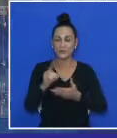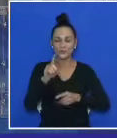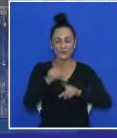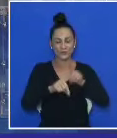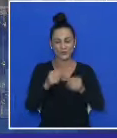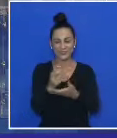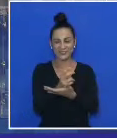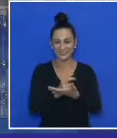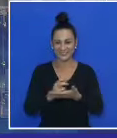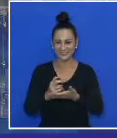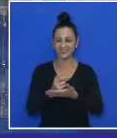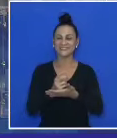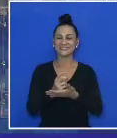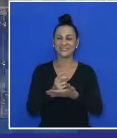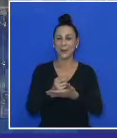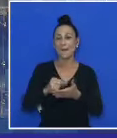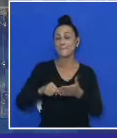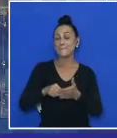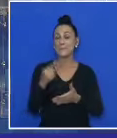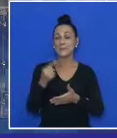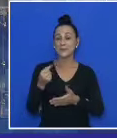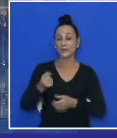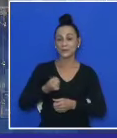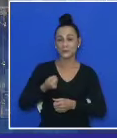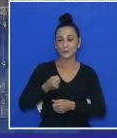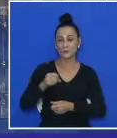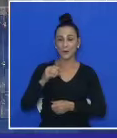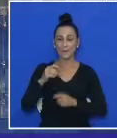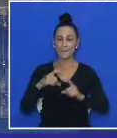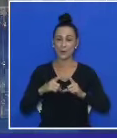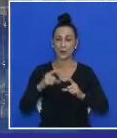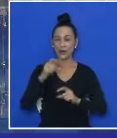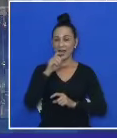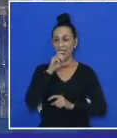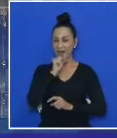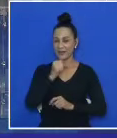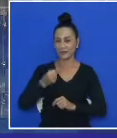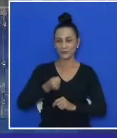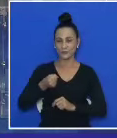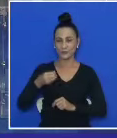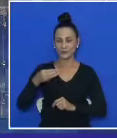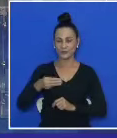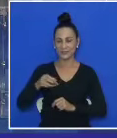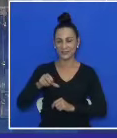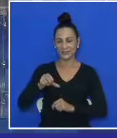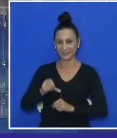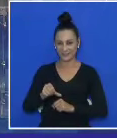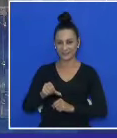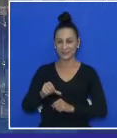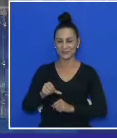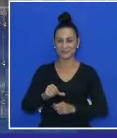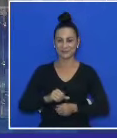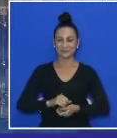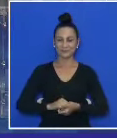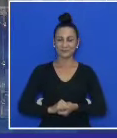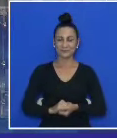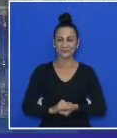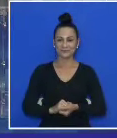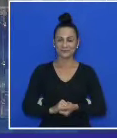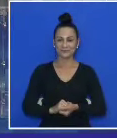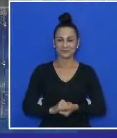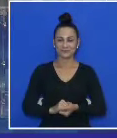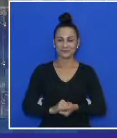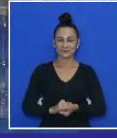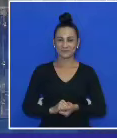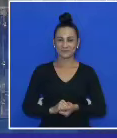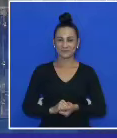Começou o sorteio da quina. Primeiro número, bola laranja, número 39. Laranja,